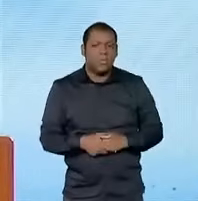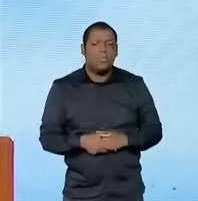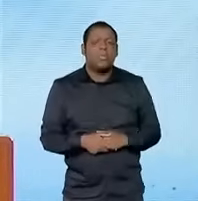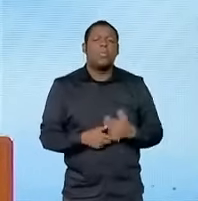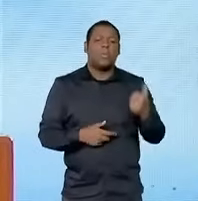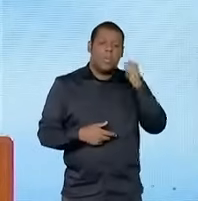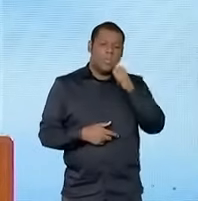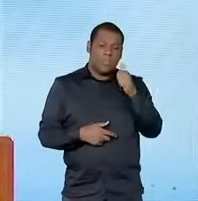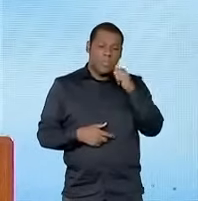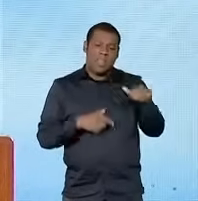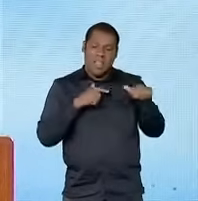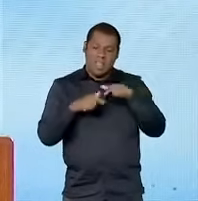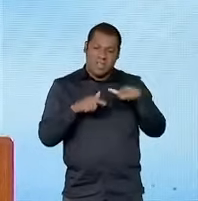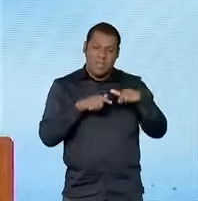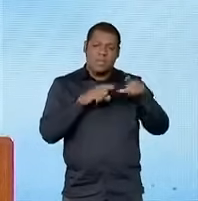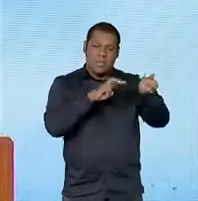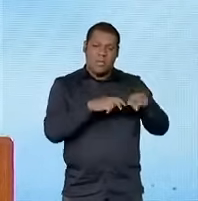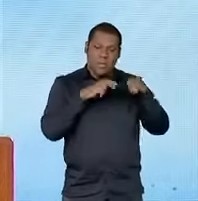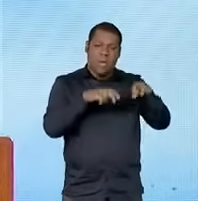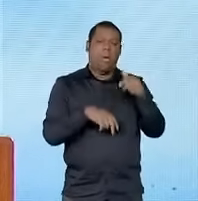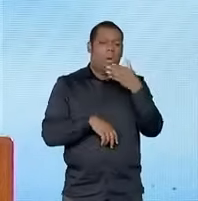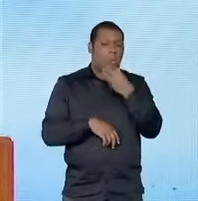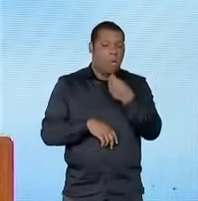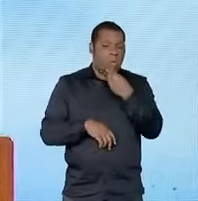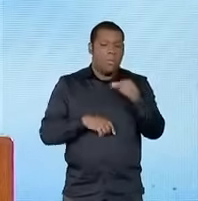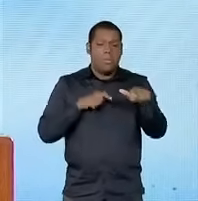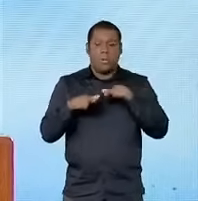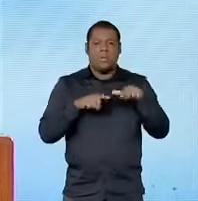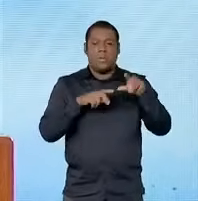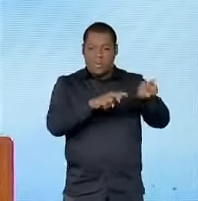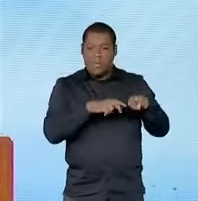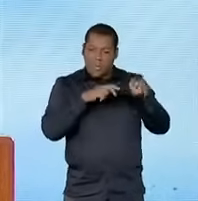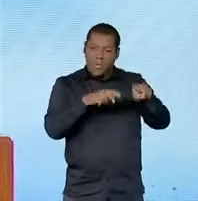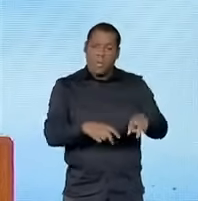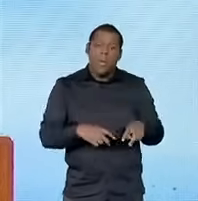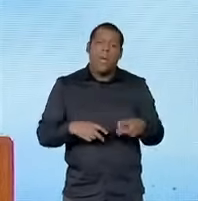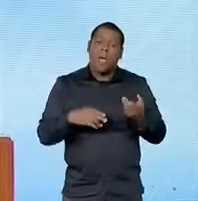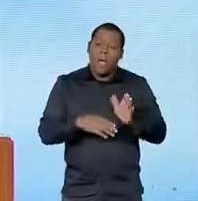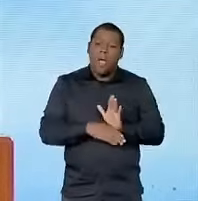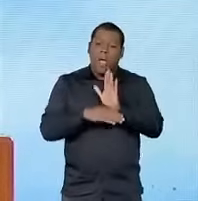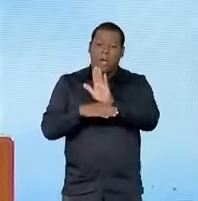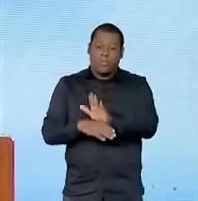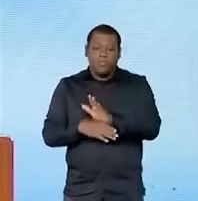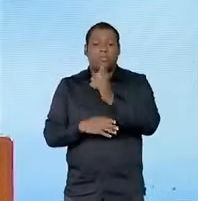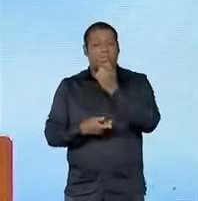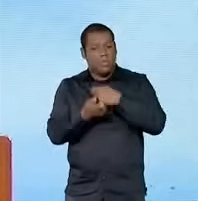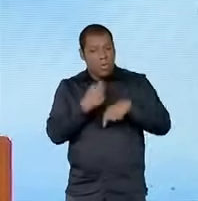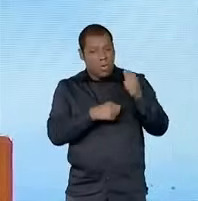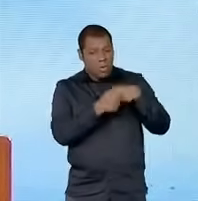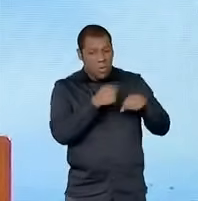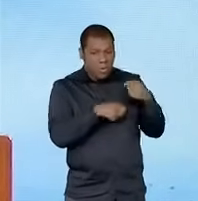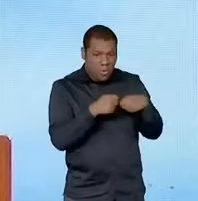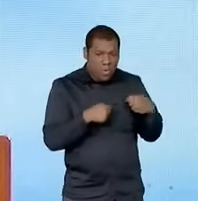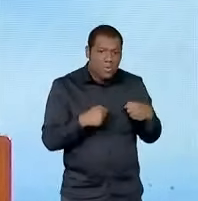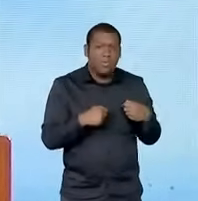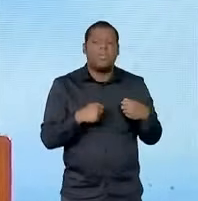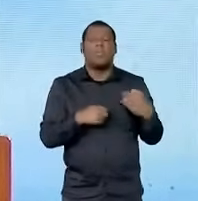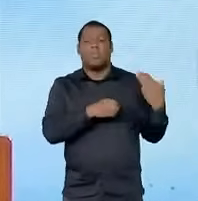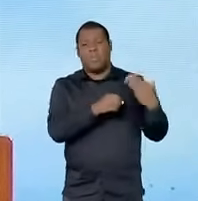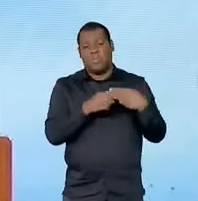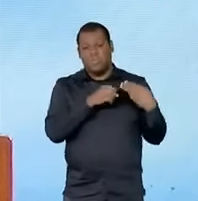essas camponesas e camponeses que abastecem o mercado interno, que movimentam a economia local em